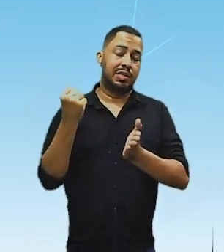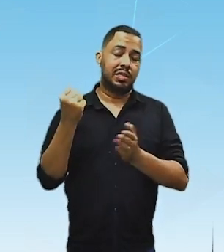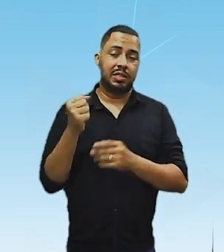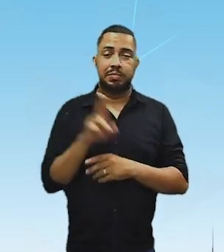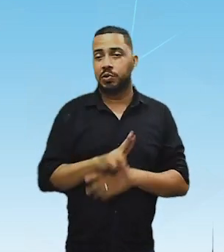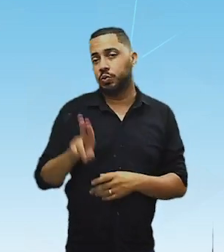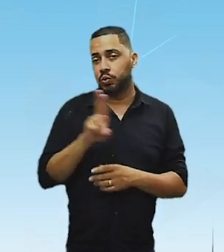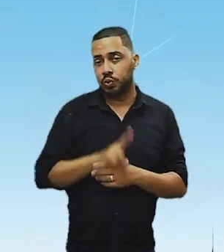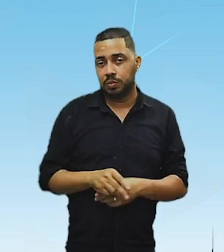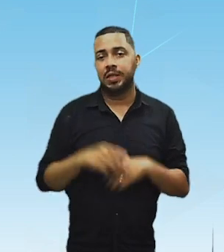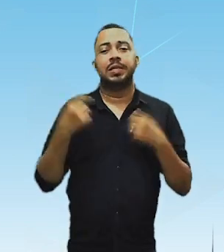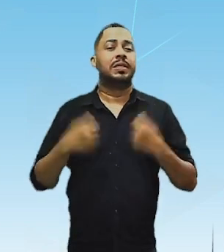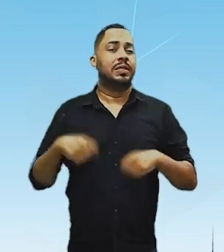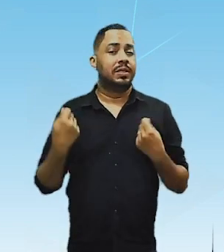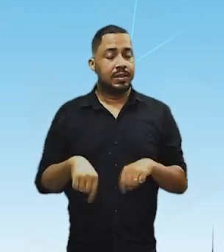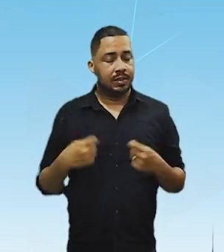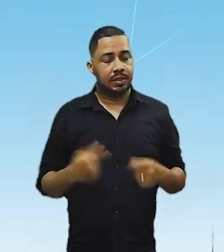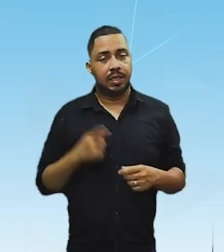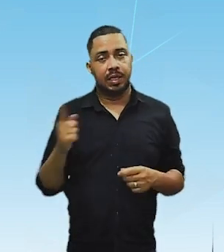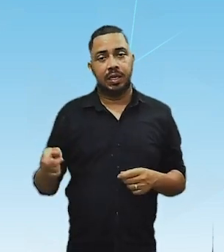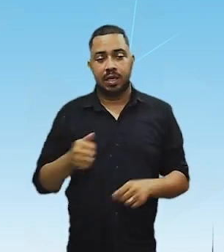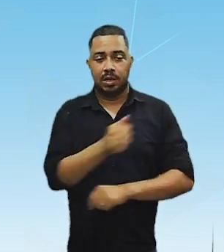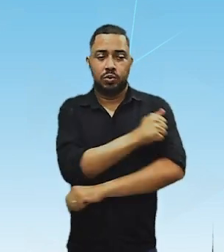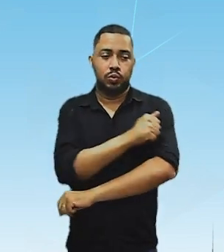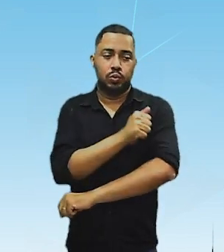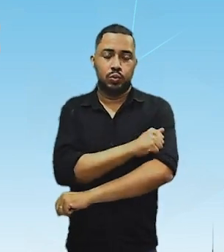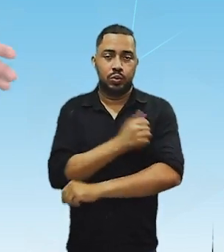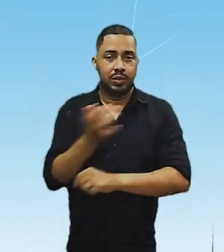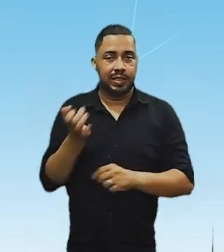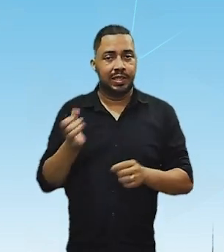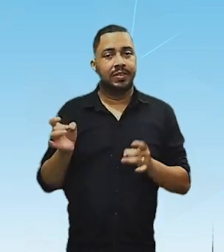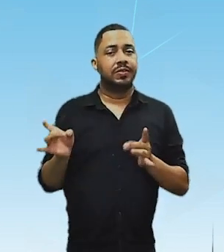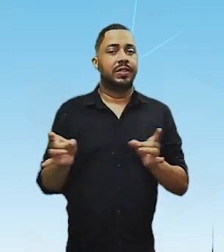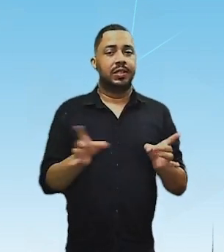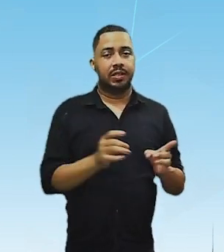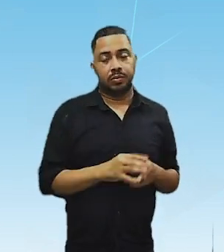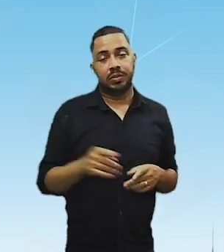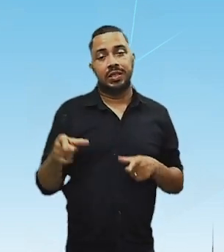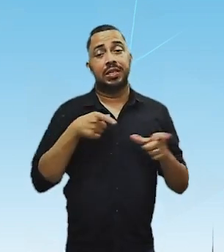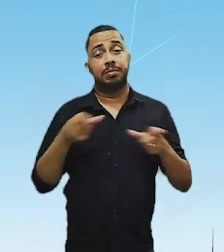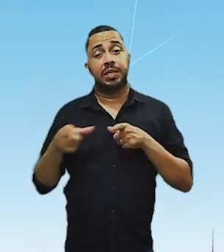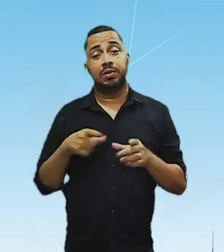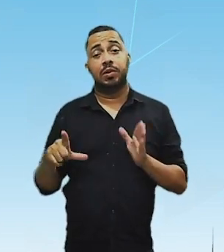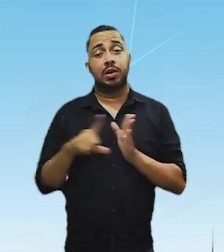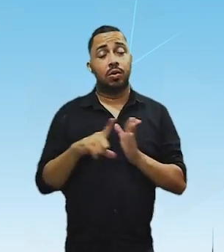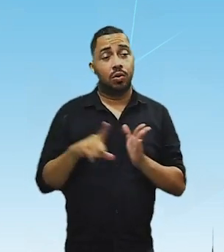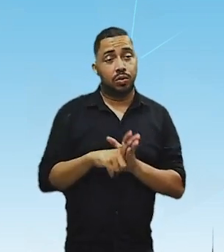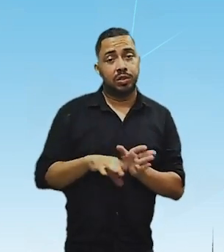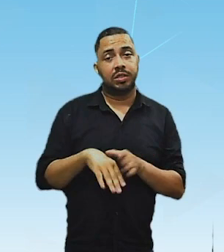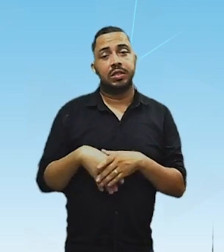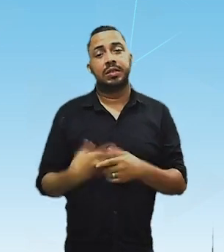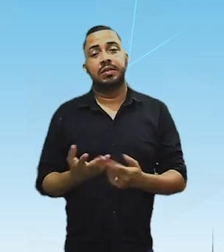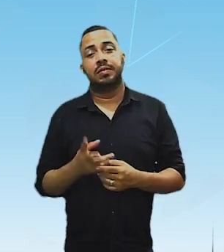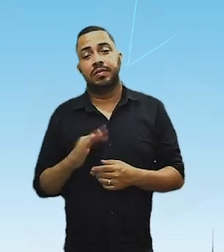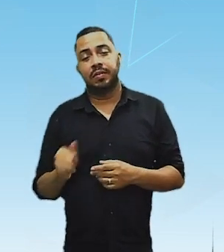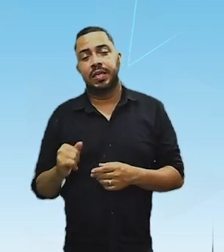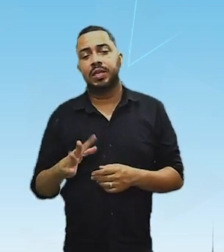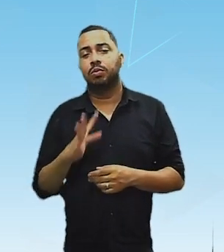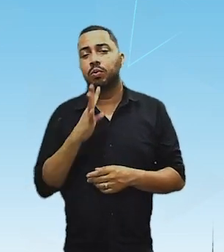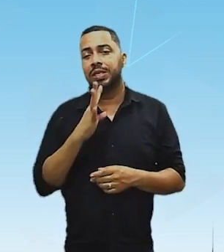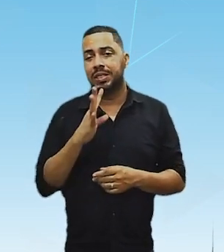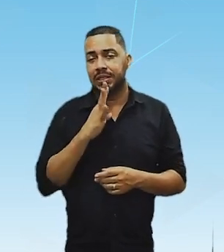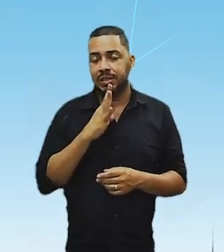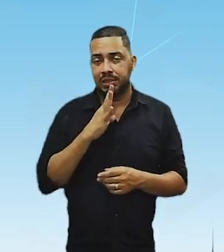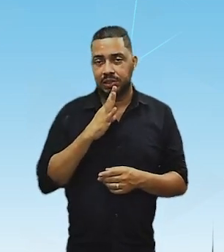é necessário, aquele estudante que quer ser vendedor, vai trabalhar em uma loja ou uma firma, ele vai ter que conhecer o